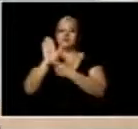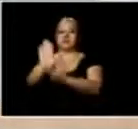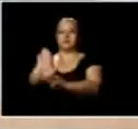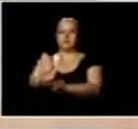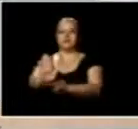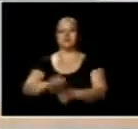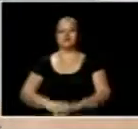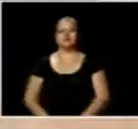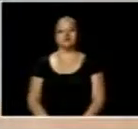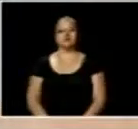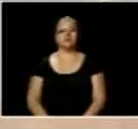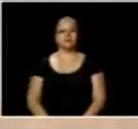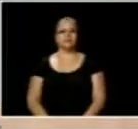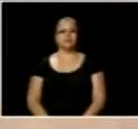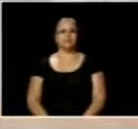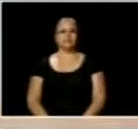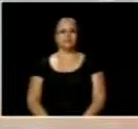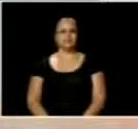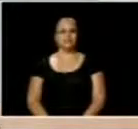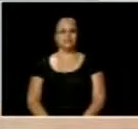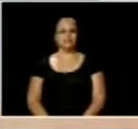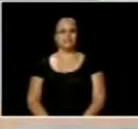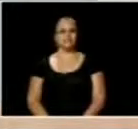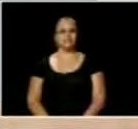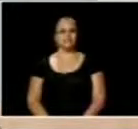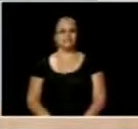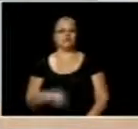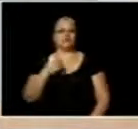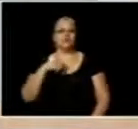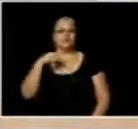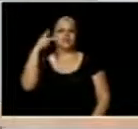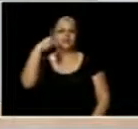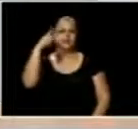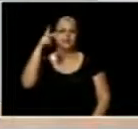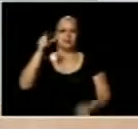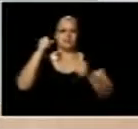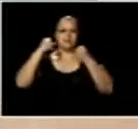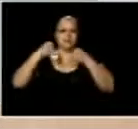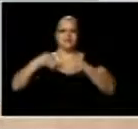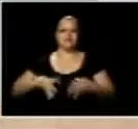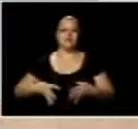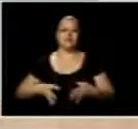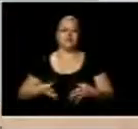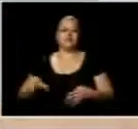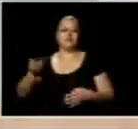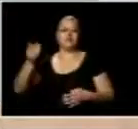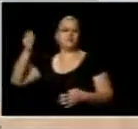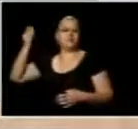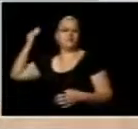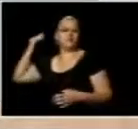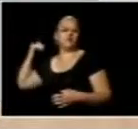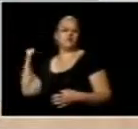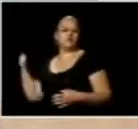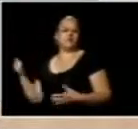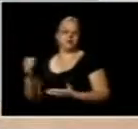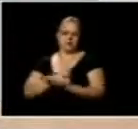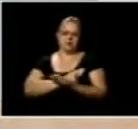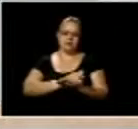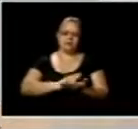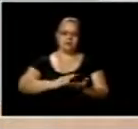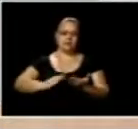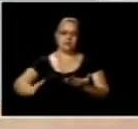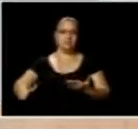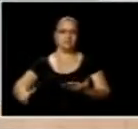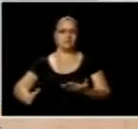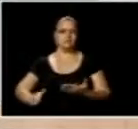meu discurso sendo cada dia assinado por mais um vereador. Porque desde o início a gente tem feito essa oposição sistemática a um governo que não tem